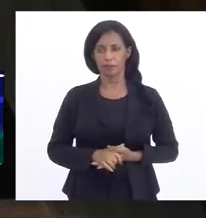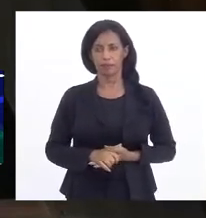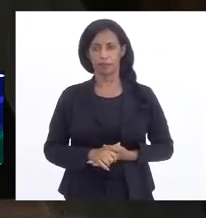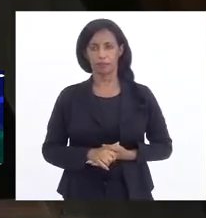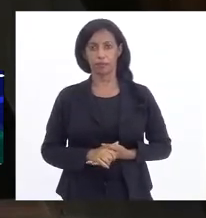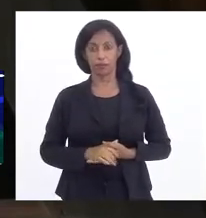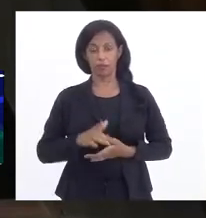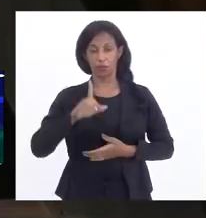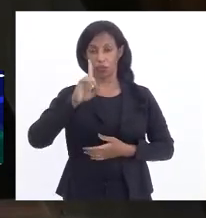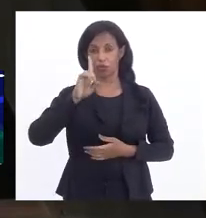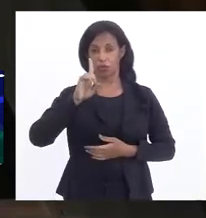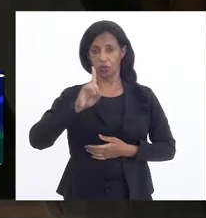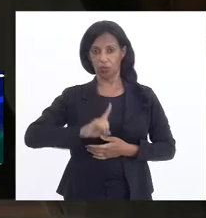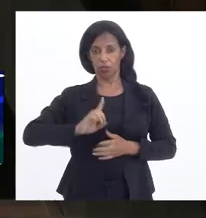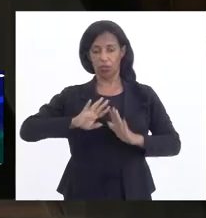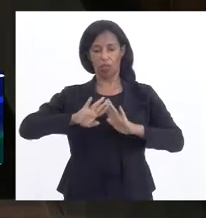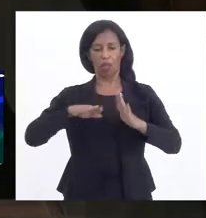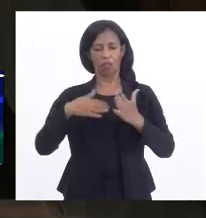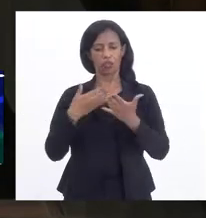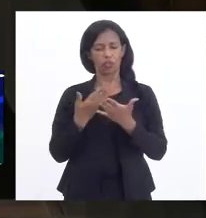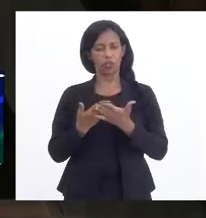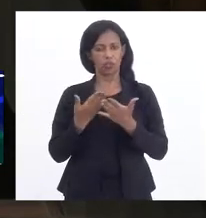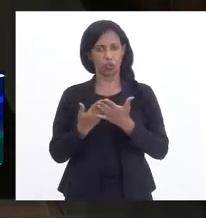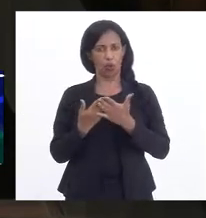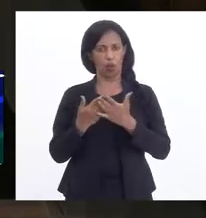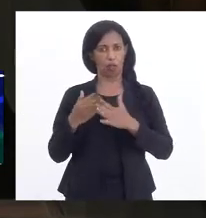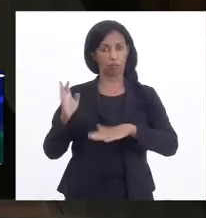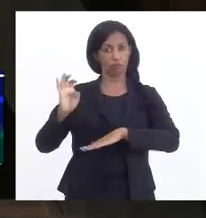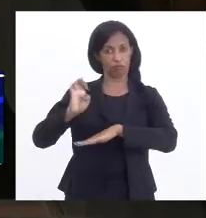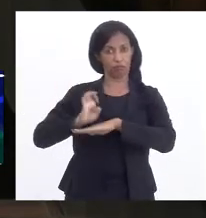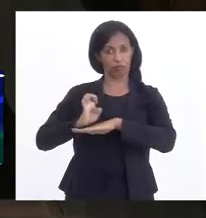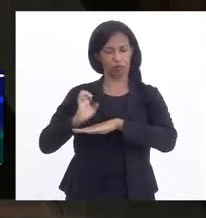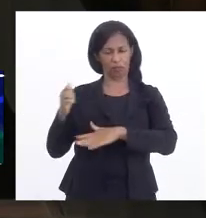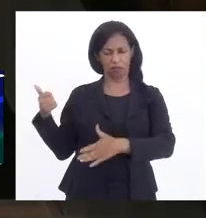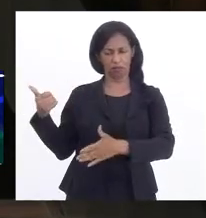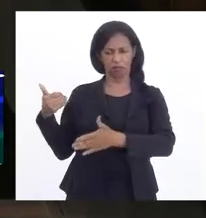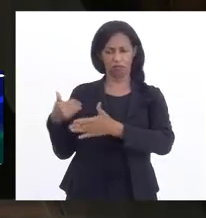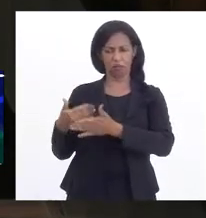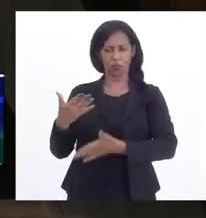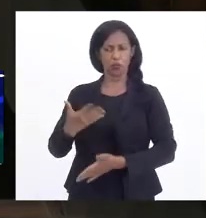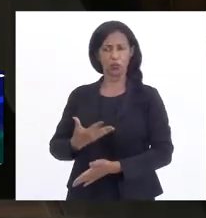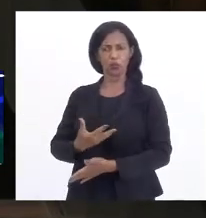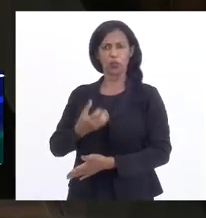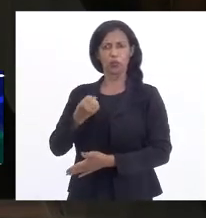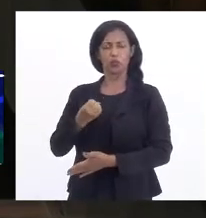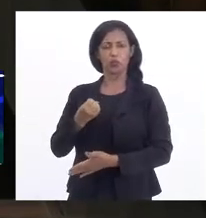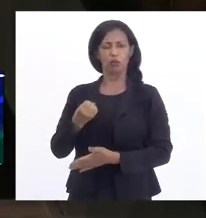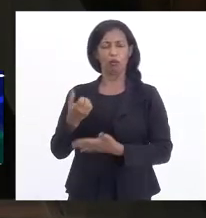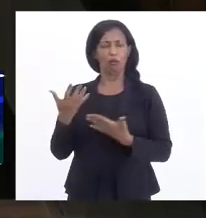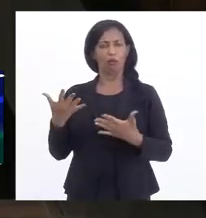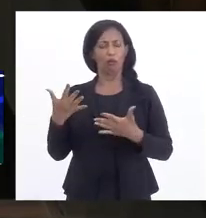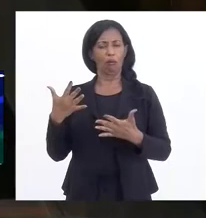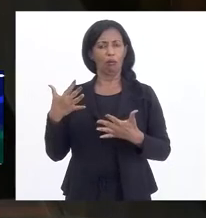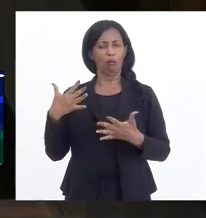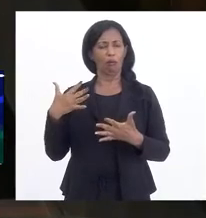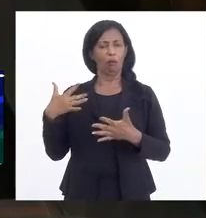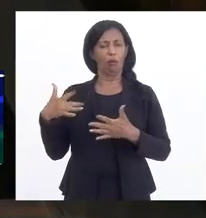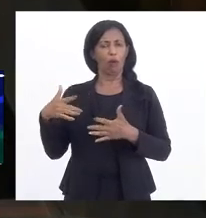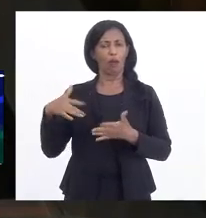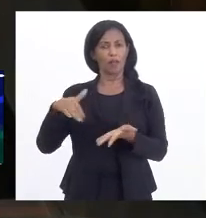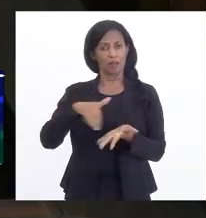os diretores das escolas estaduais foram surpreendidos recentemente com uma manifestação da secretaria,